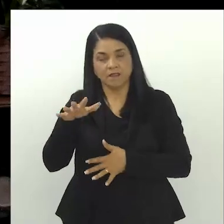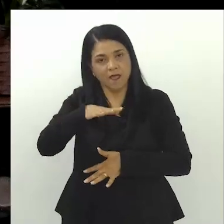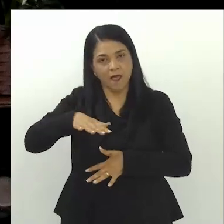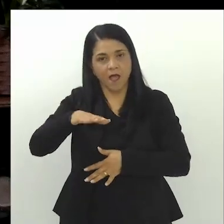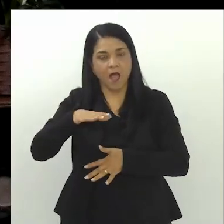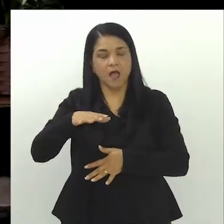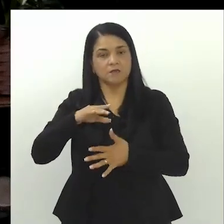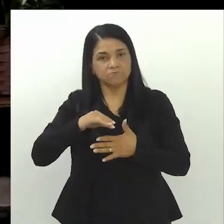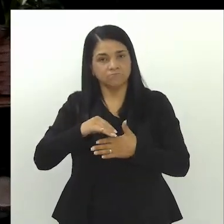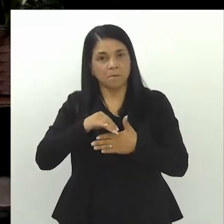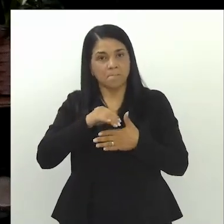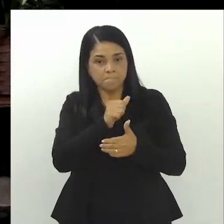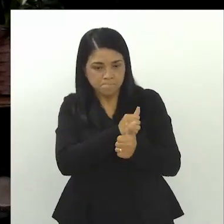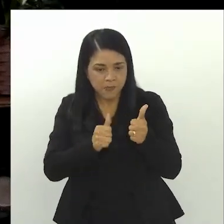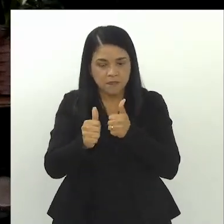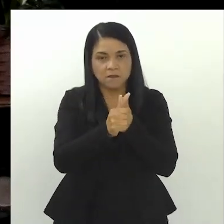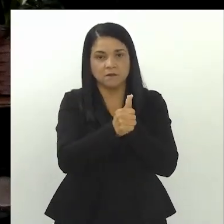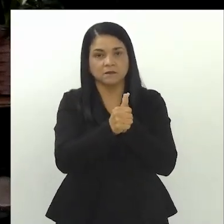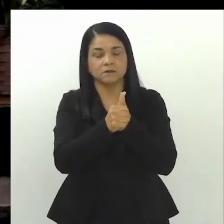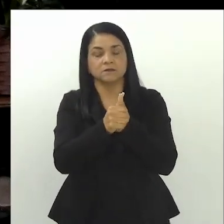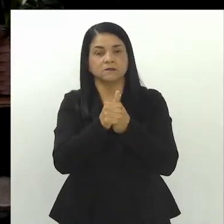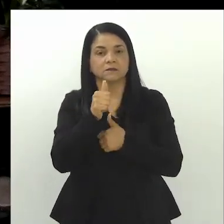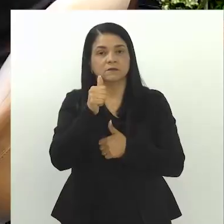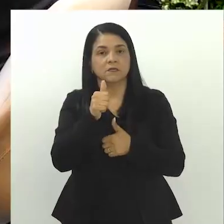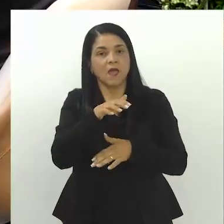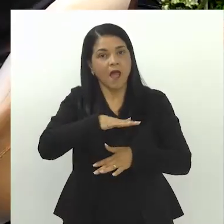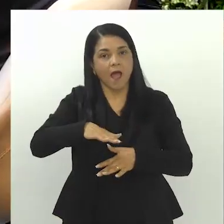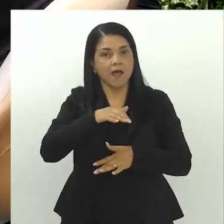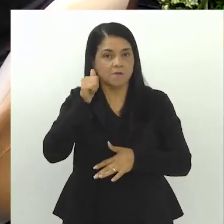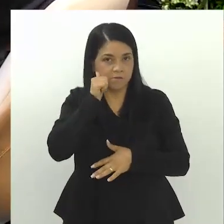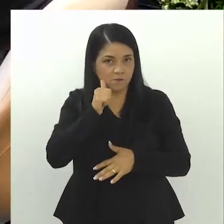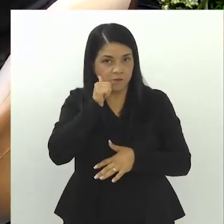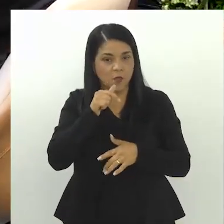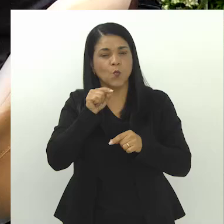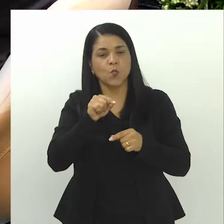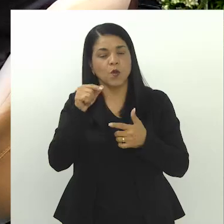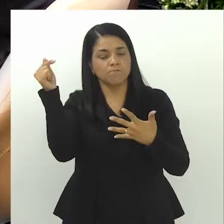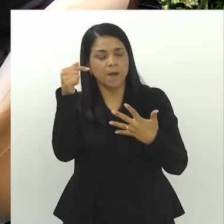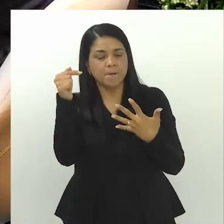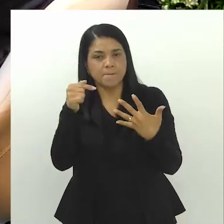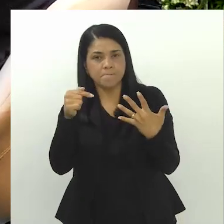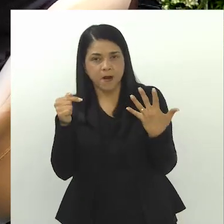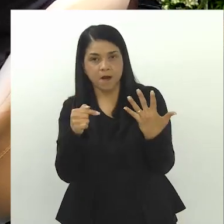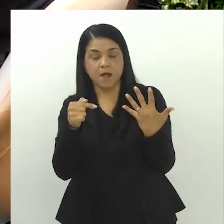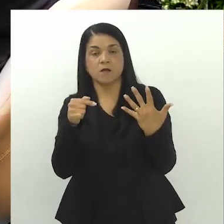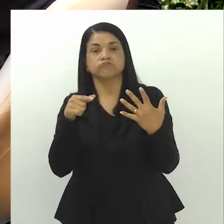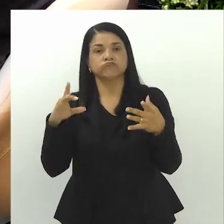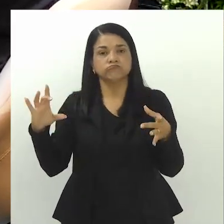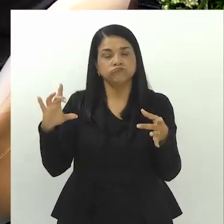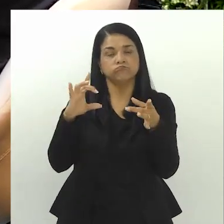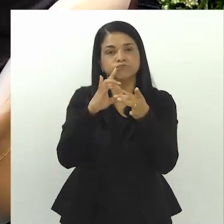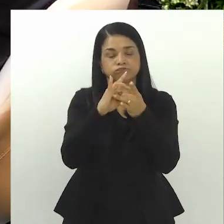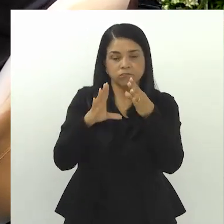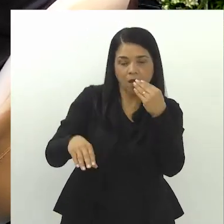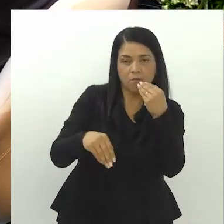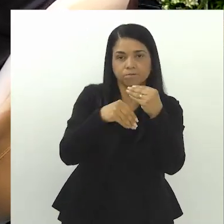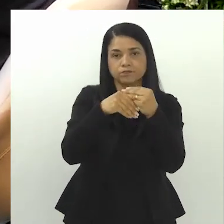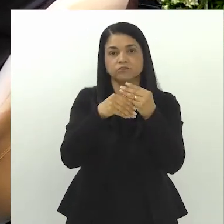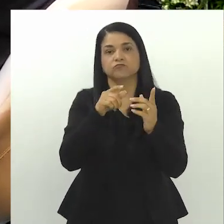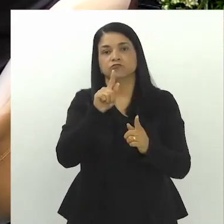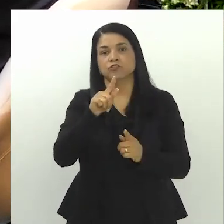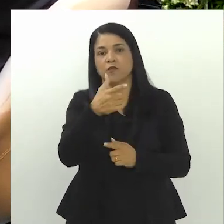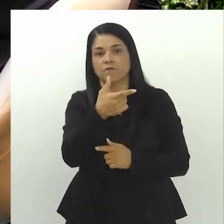direitos das mulheres, sobre o que é possível apontar em termos de valor agregado do